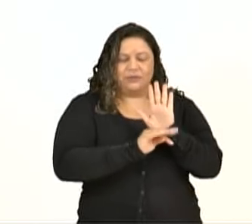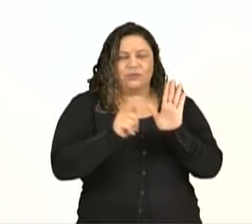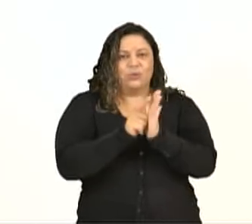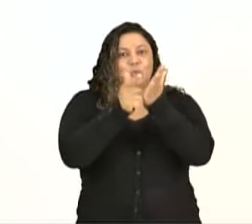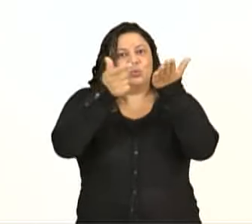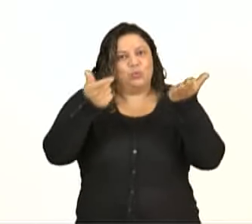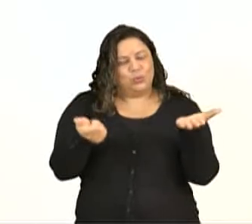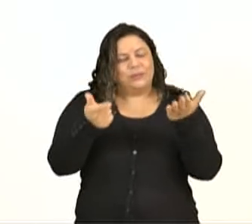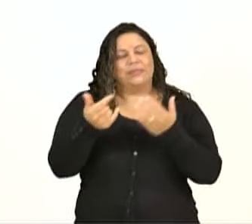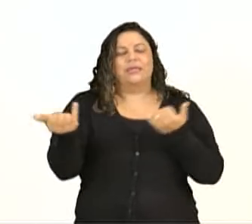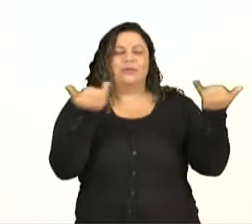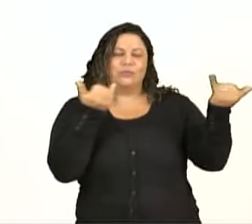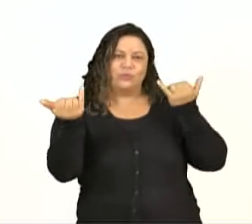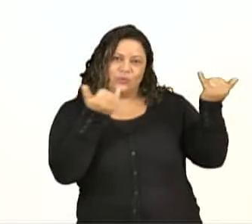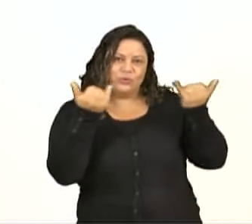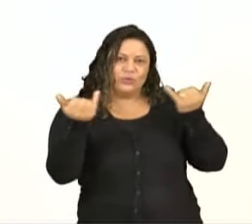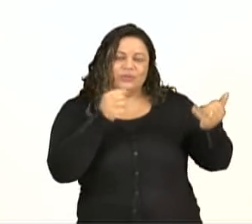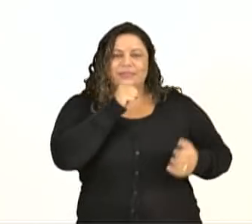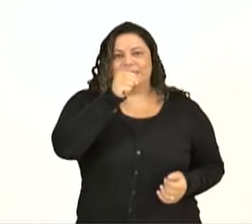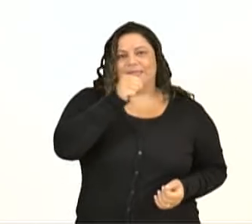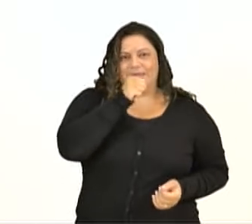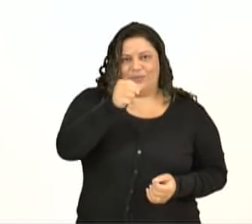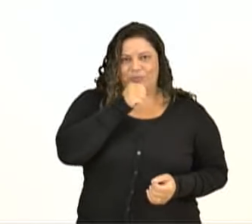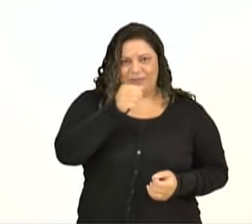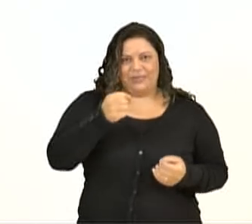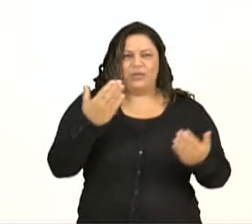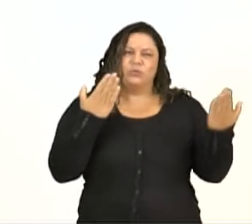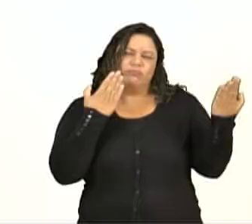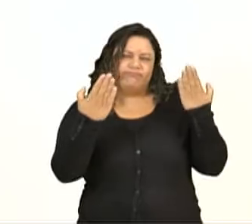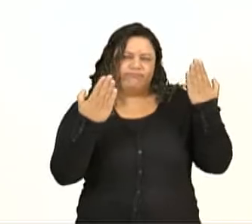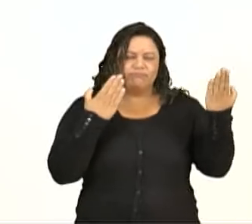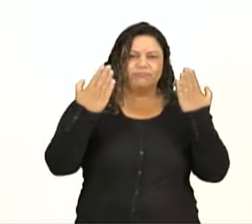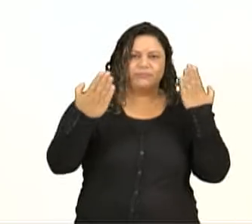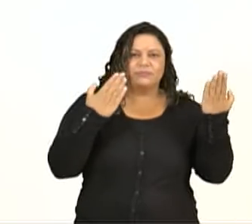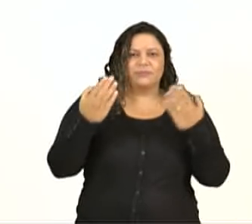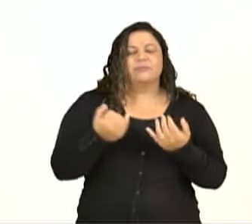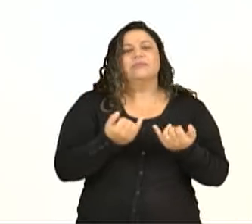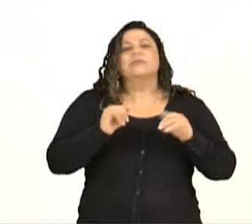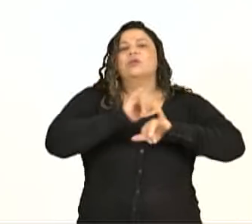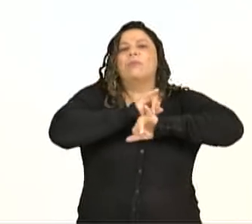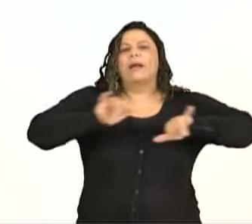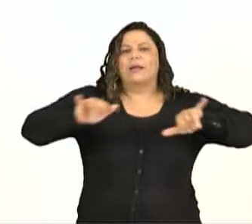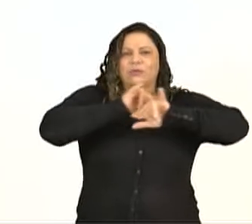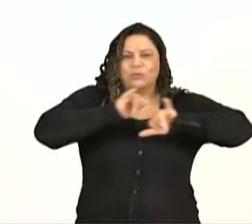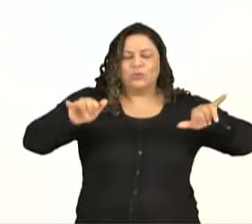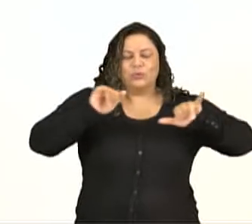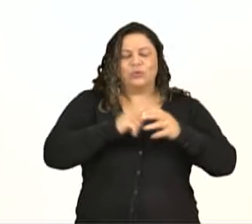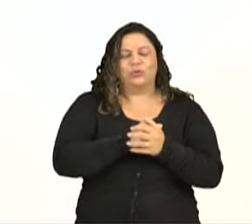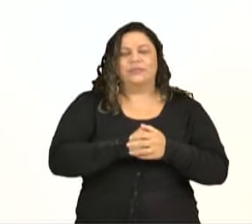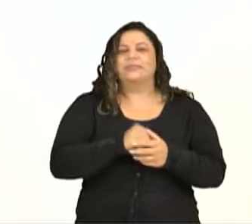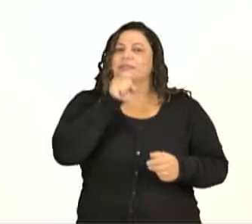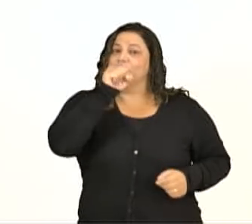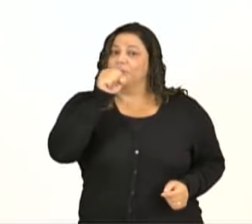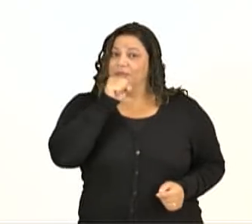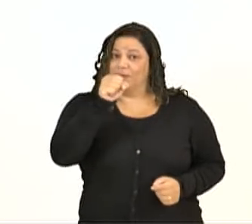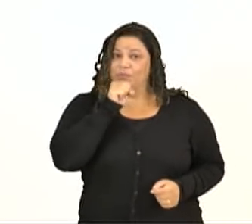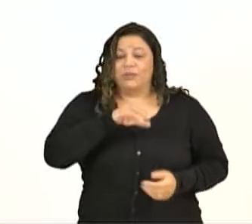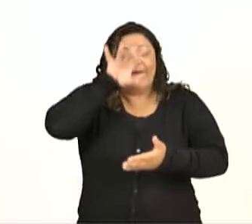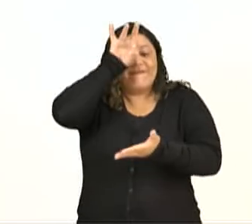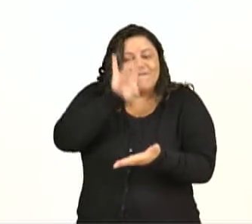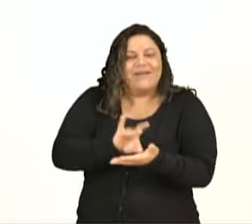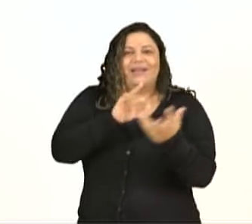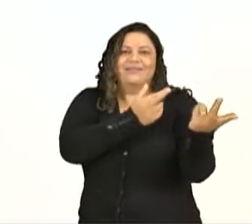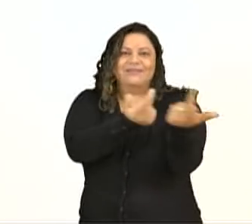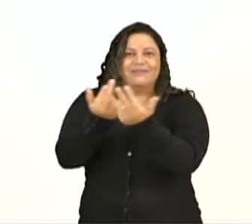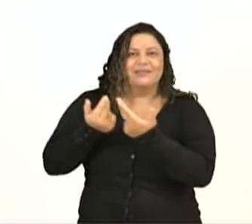jornalísticos, notícia e reportagem. Comparamos uma notícia e uma reportagem sobre o mesmo fato